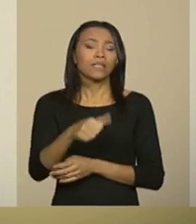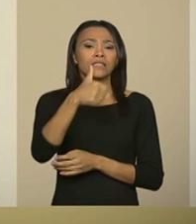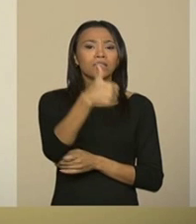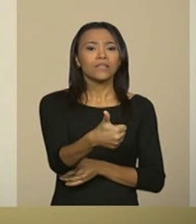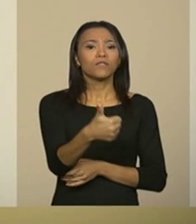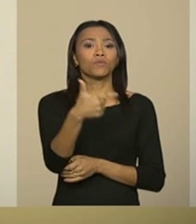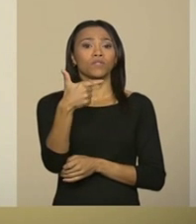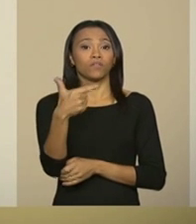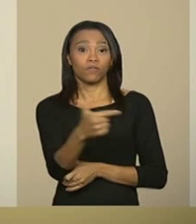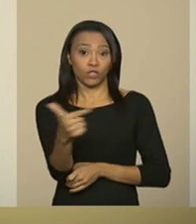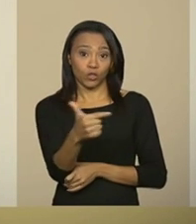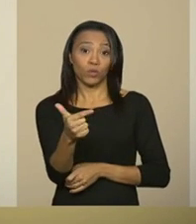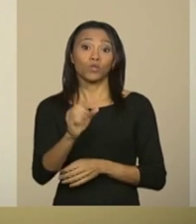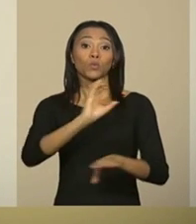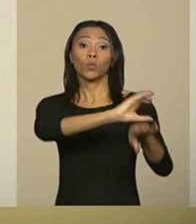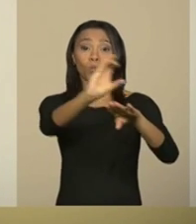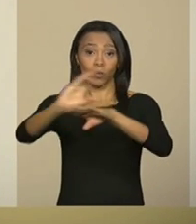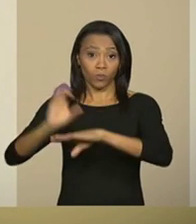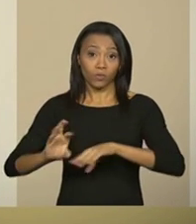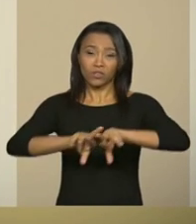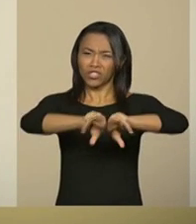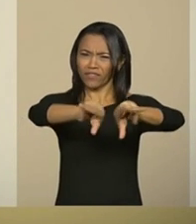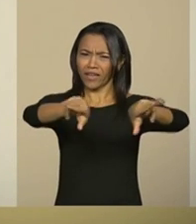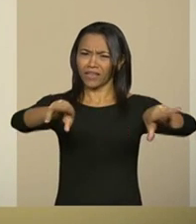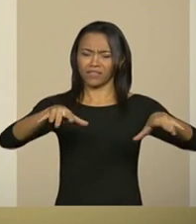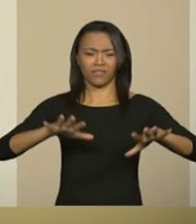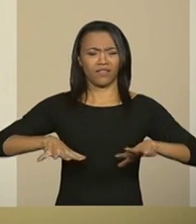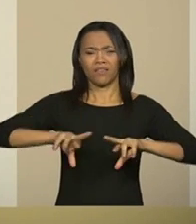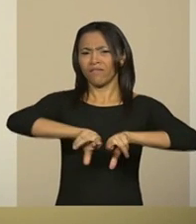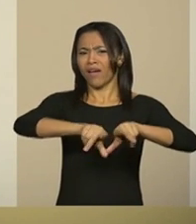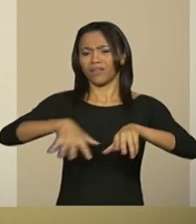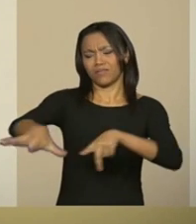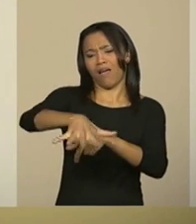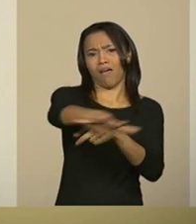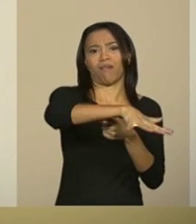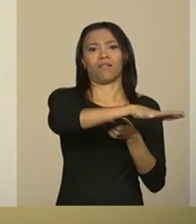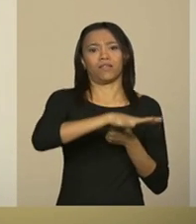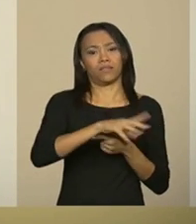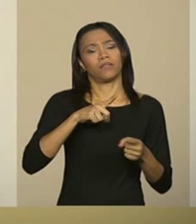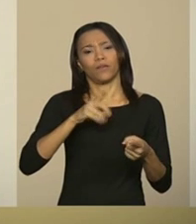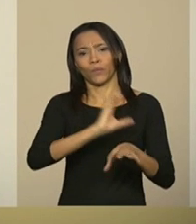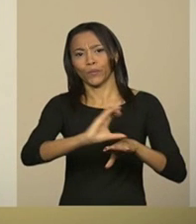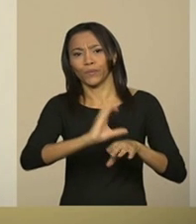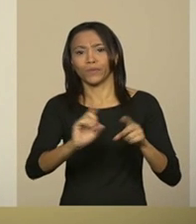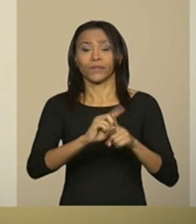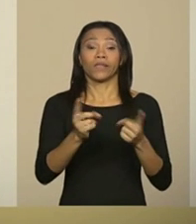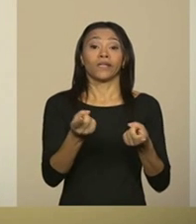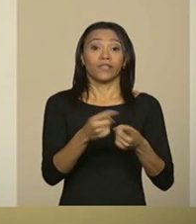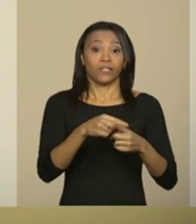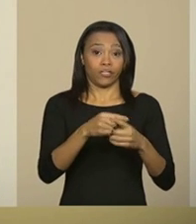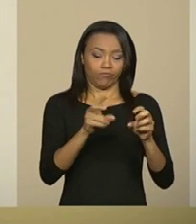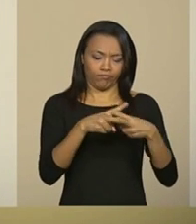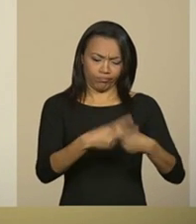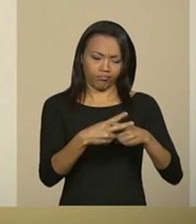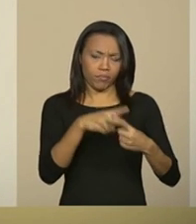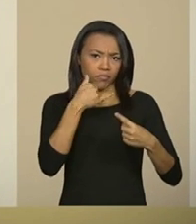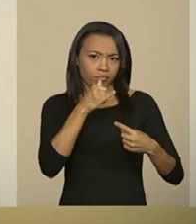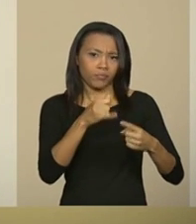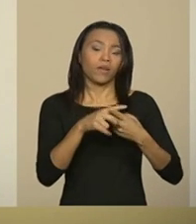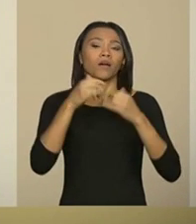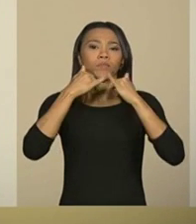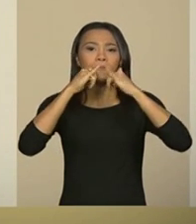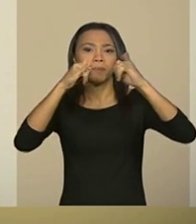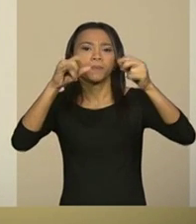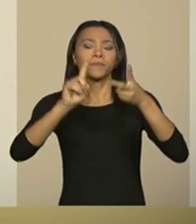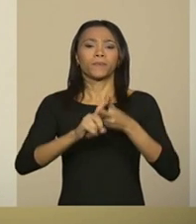122 cursos diferentes nas mais variadas áreas têm curso de técnico em mecânica eletrotécnica